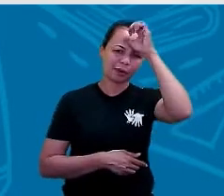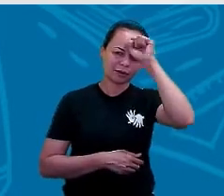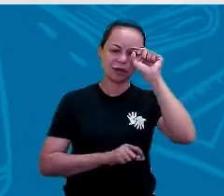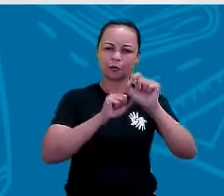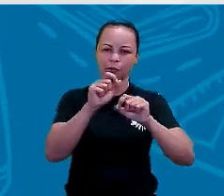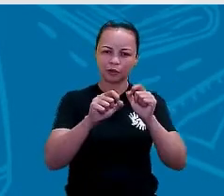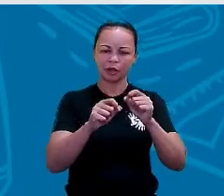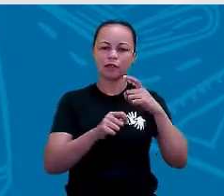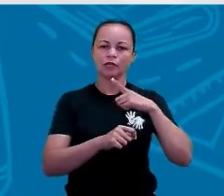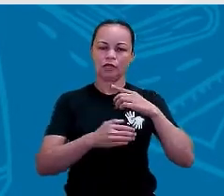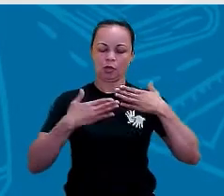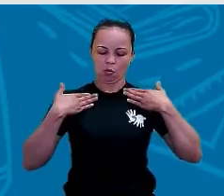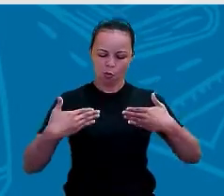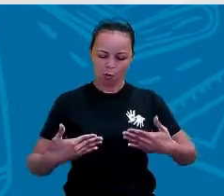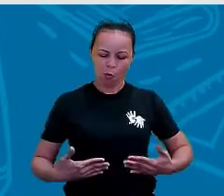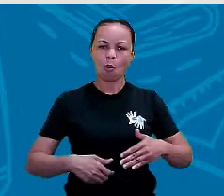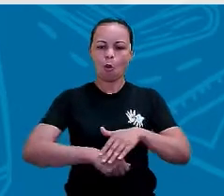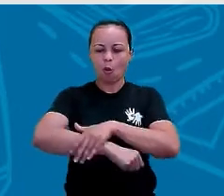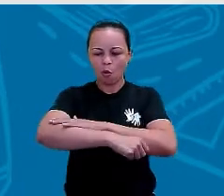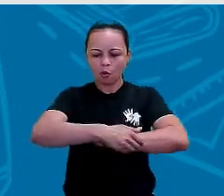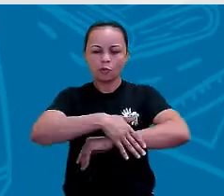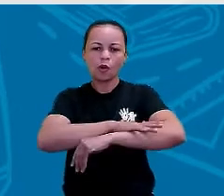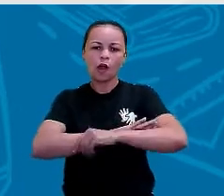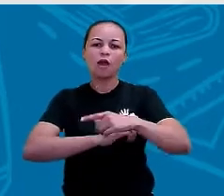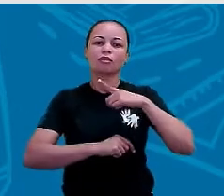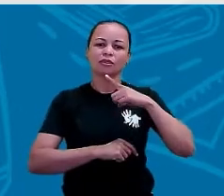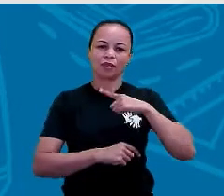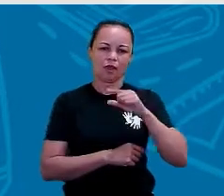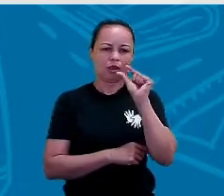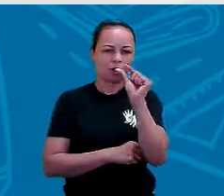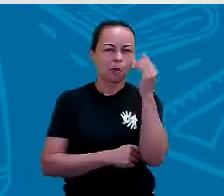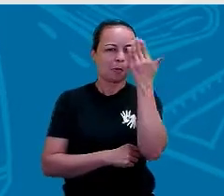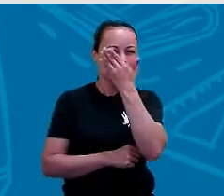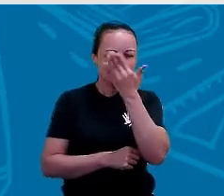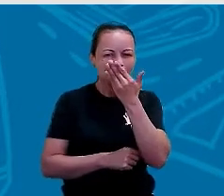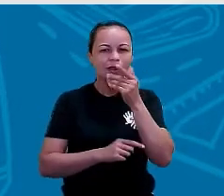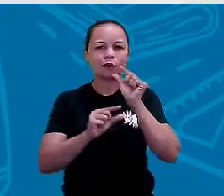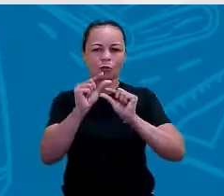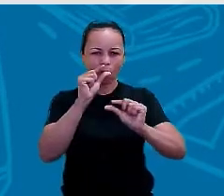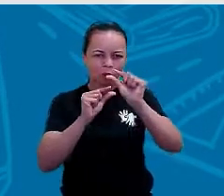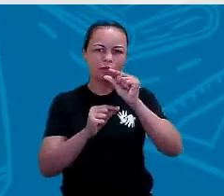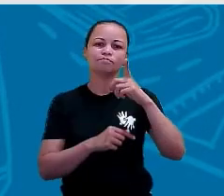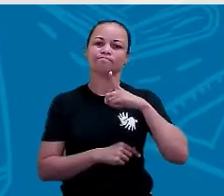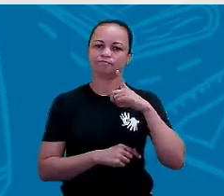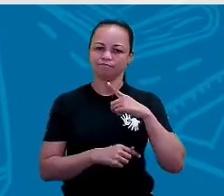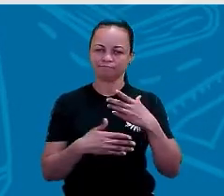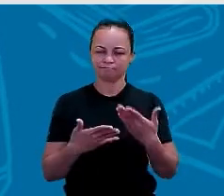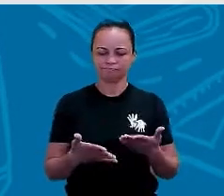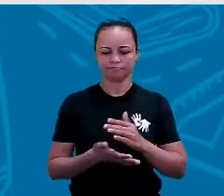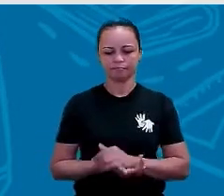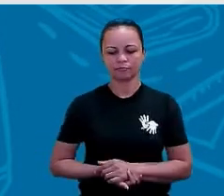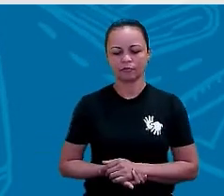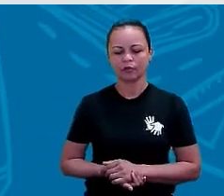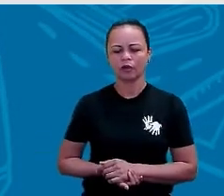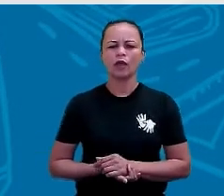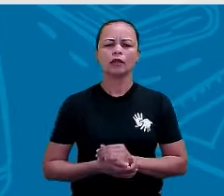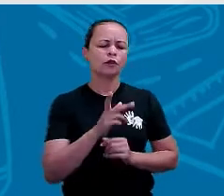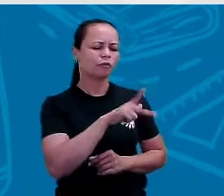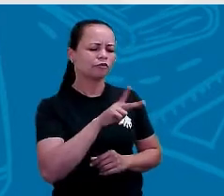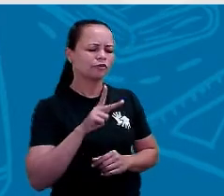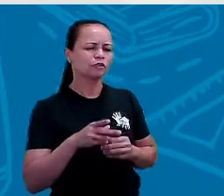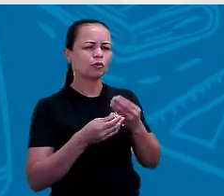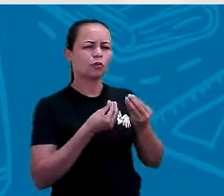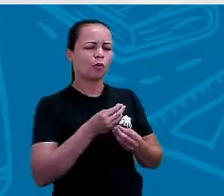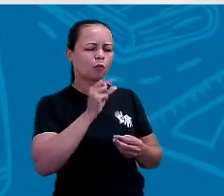existem micro-organismos, tá certo? E de que forma, professor, esses micro-organismos estão associados